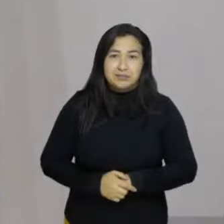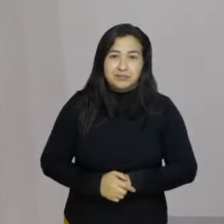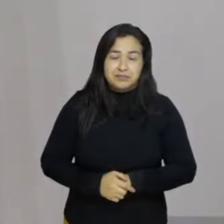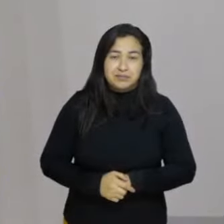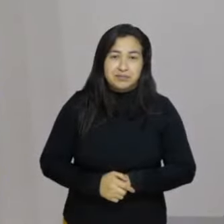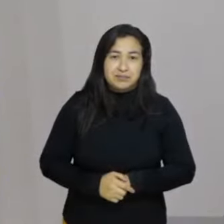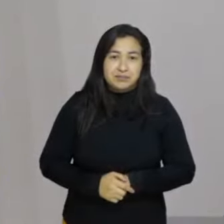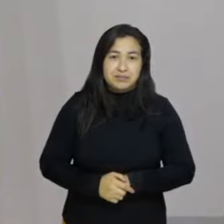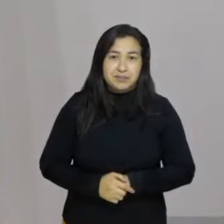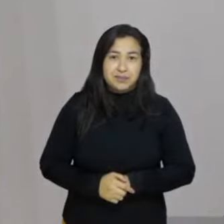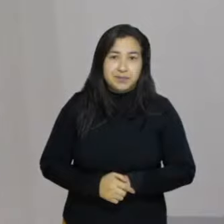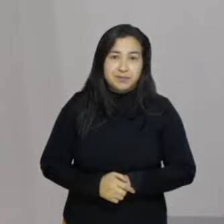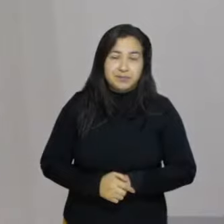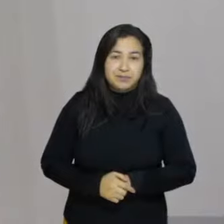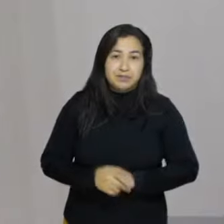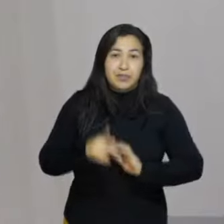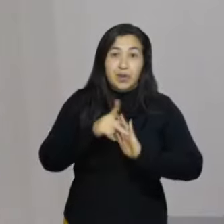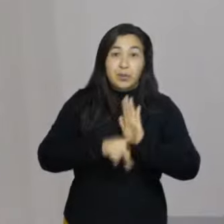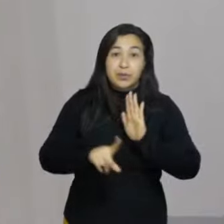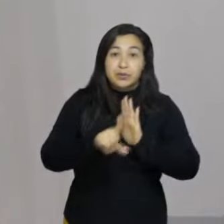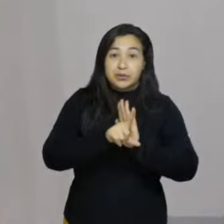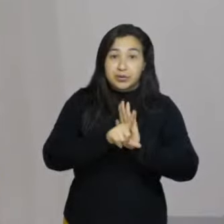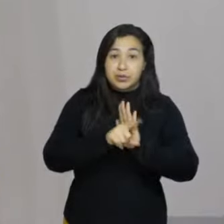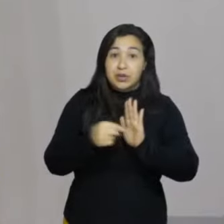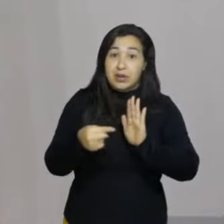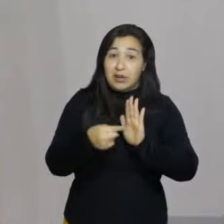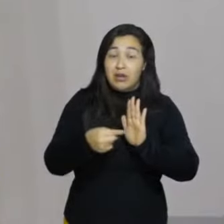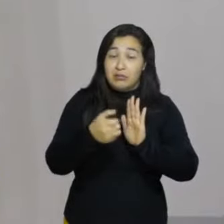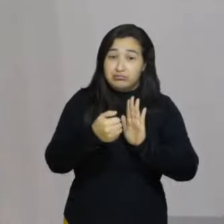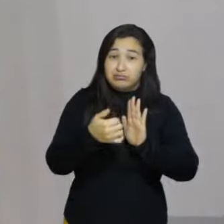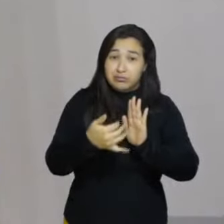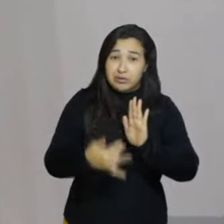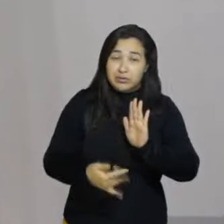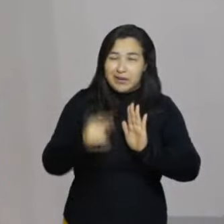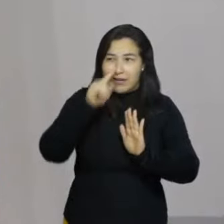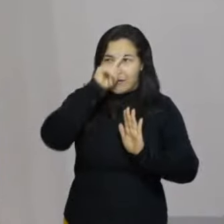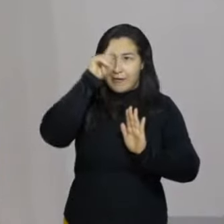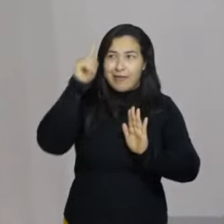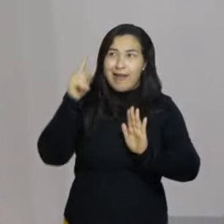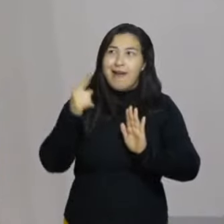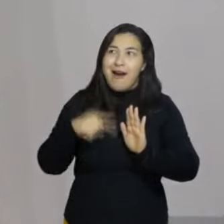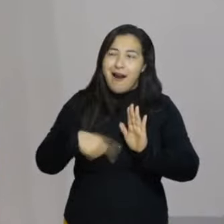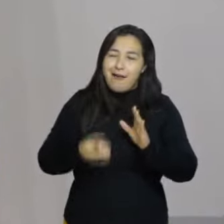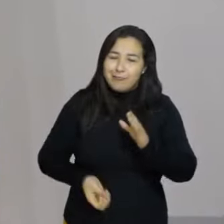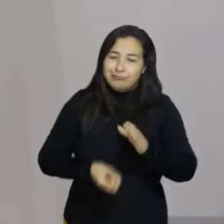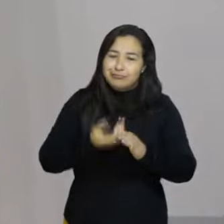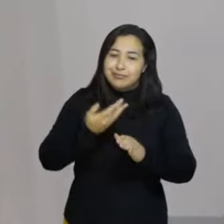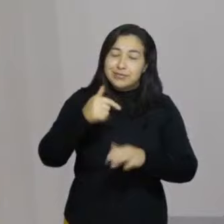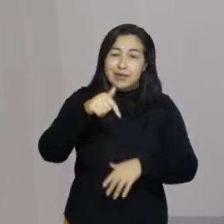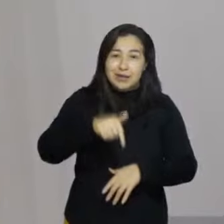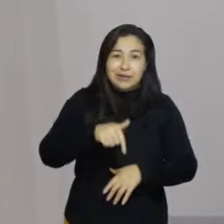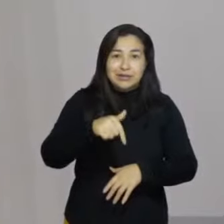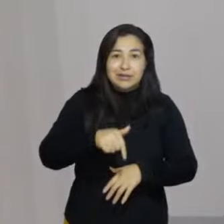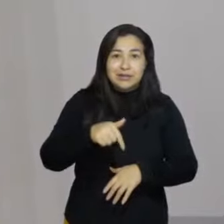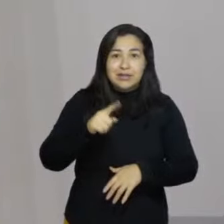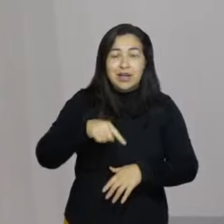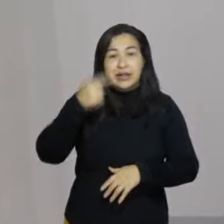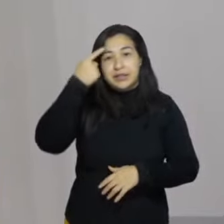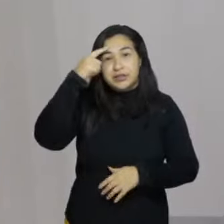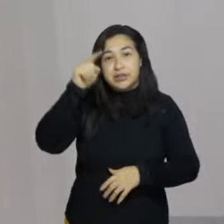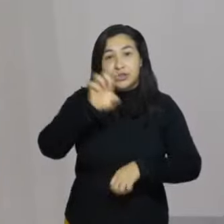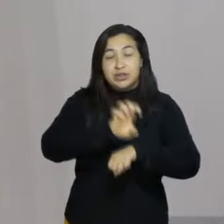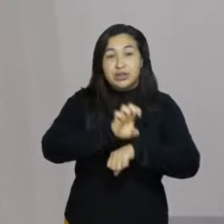Então, projeto de lei que tivemos a ideia de instituir nesta Casa de Leis é o Dia